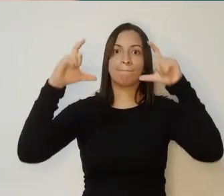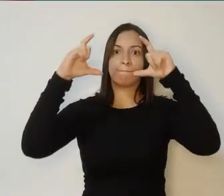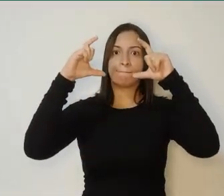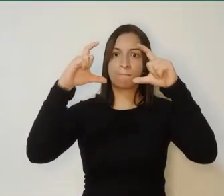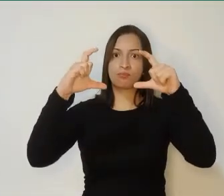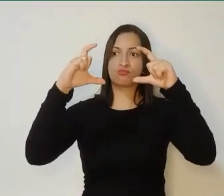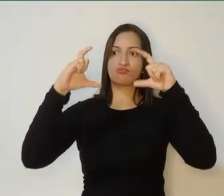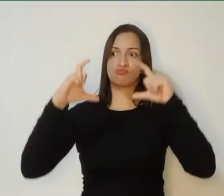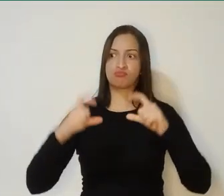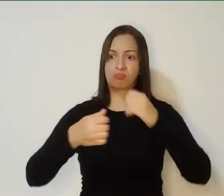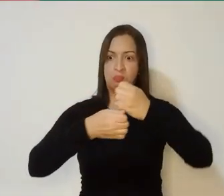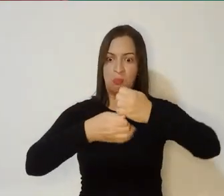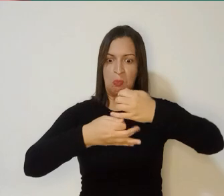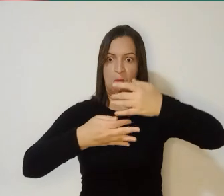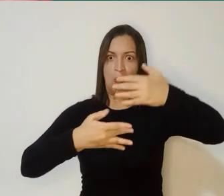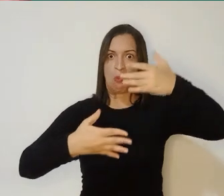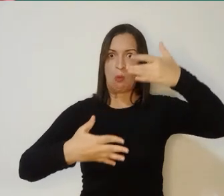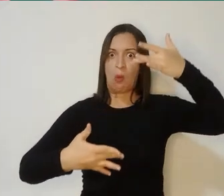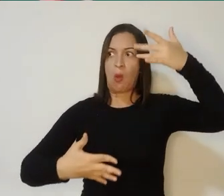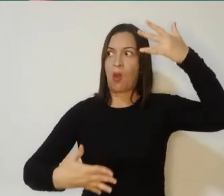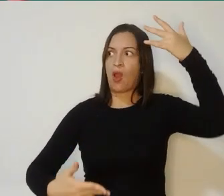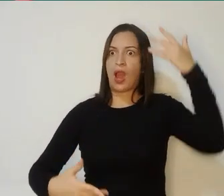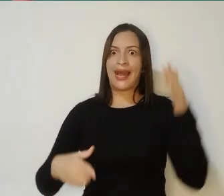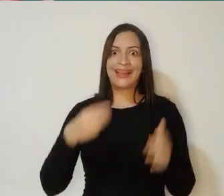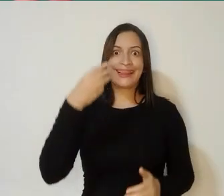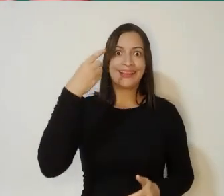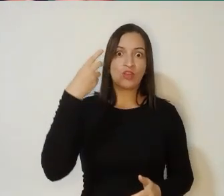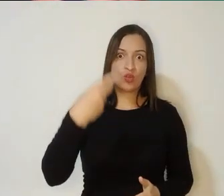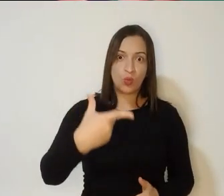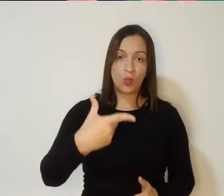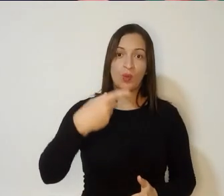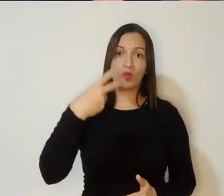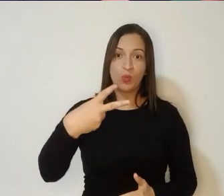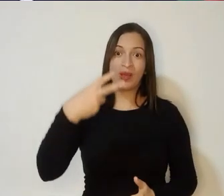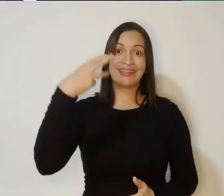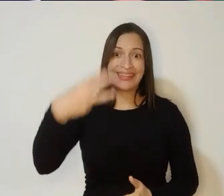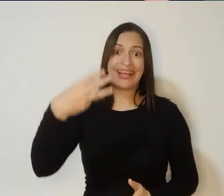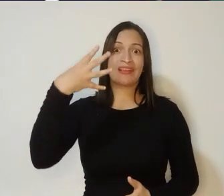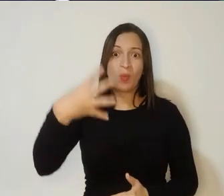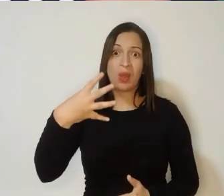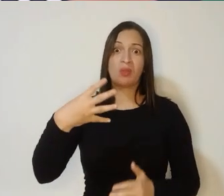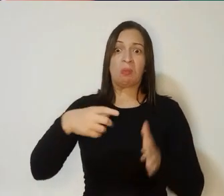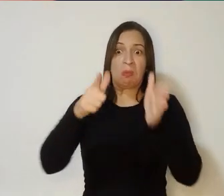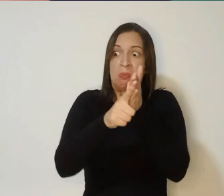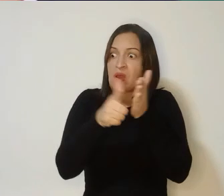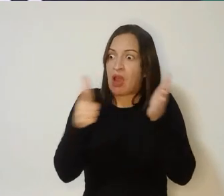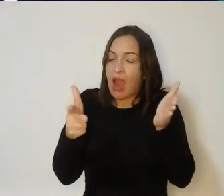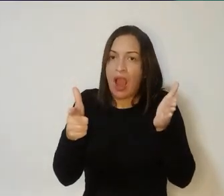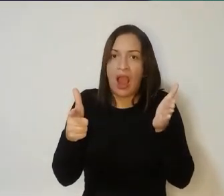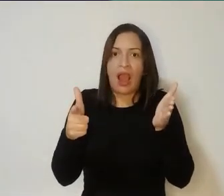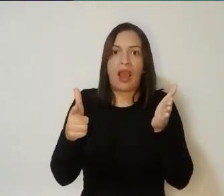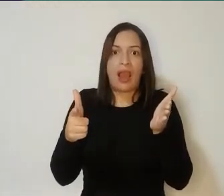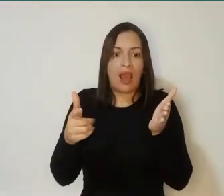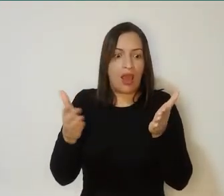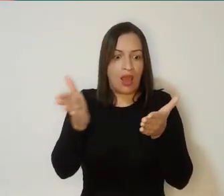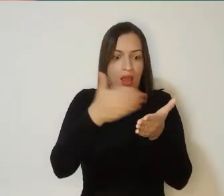Saramago é um estilo em que ele faz longos parágrafos. Quando eu digo longo, é longo, tipo 2 páginas, 3 páginas, 4 páginas, com um